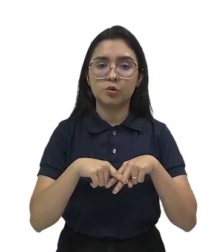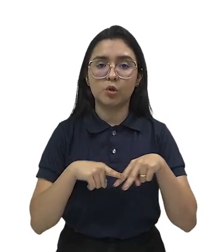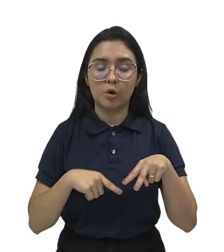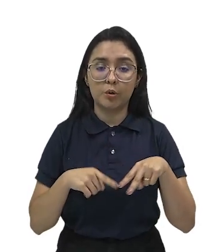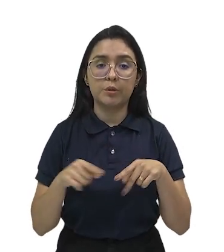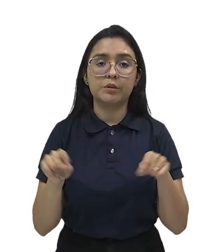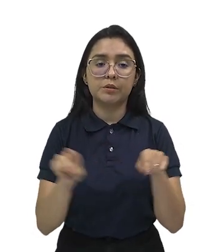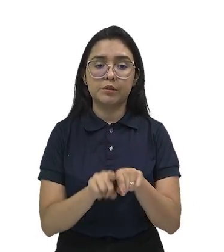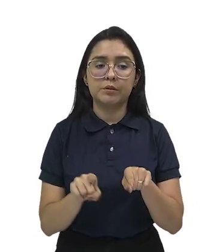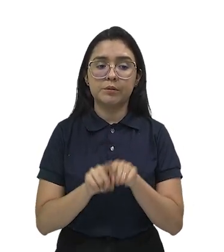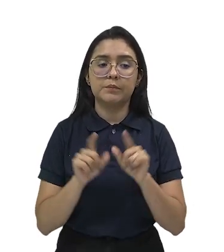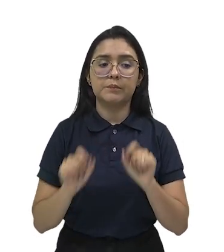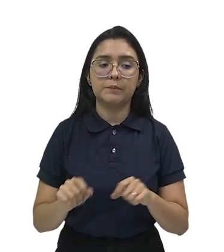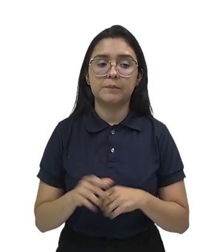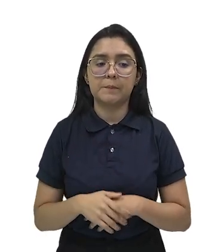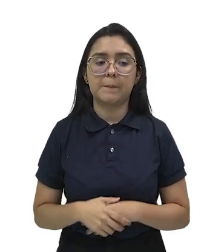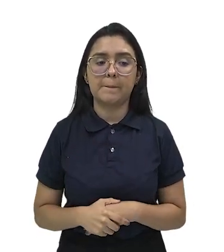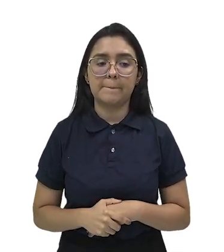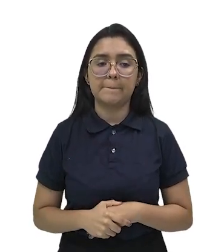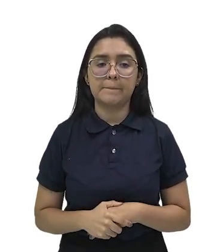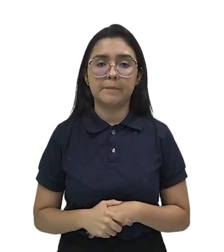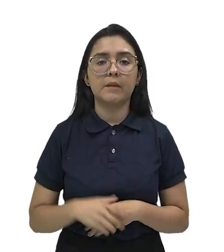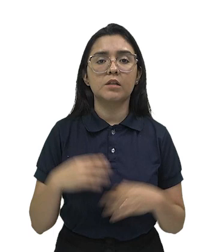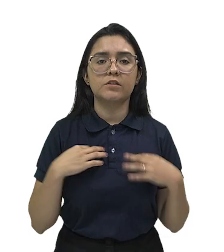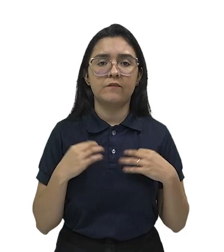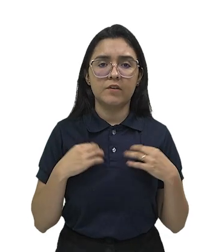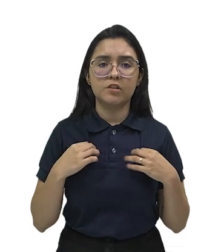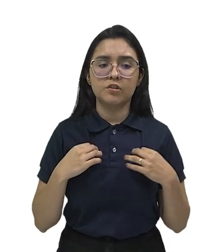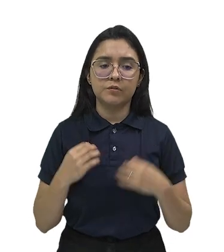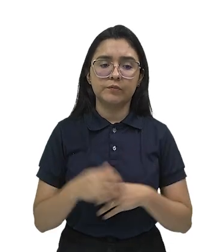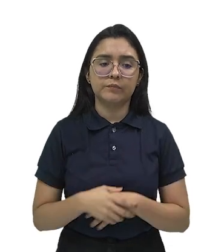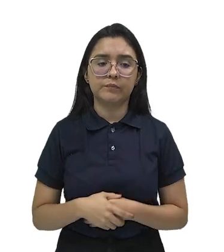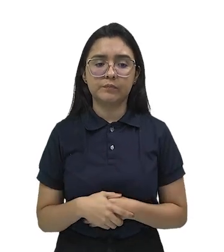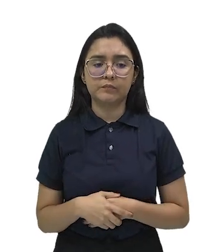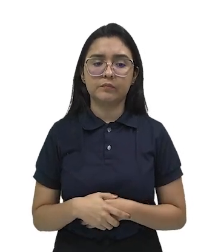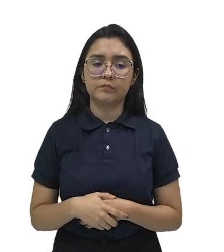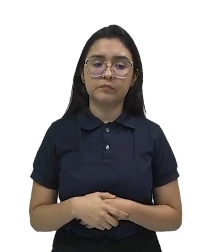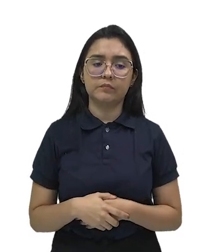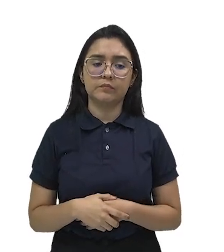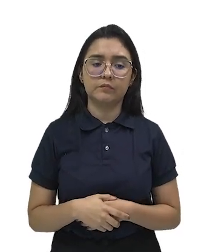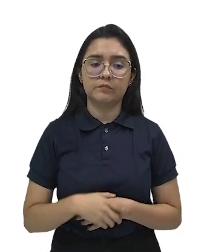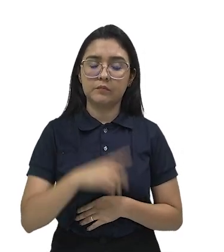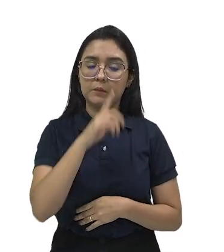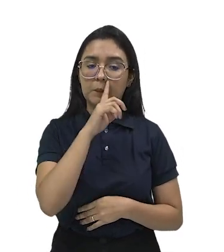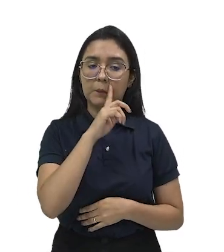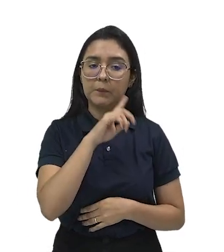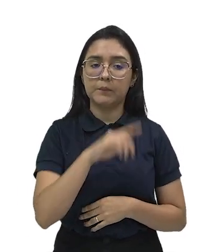Você vai, o ato de se vestir, né? Ou